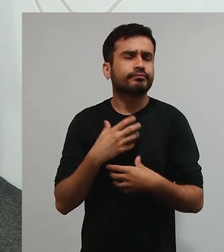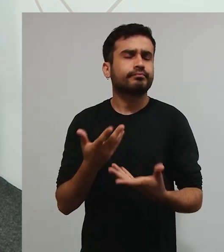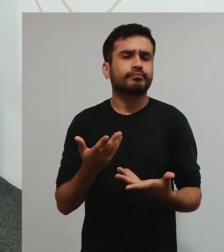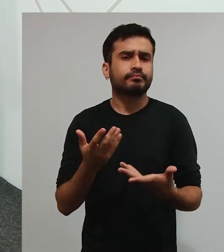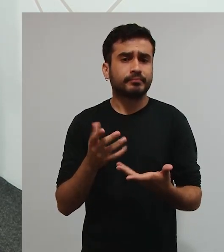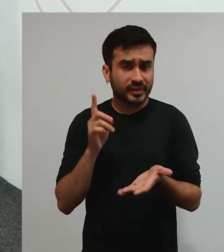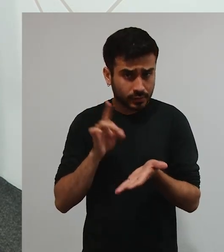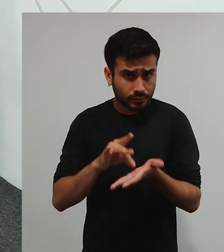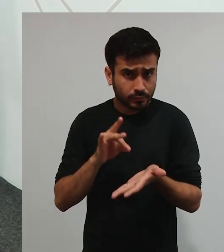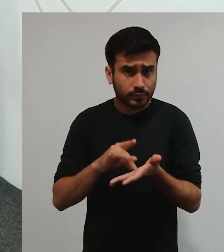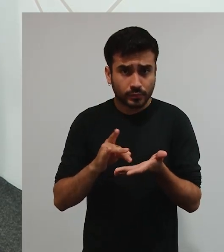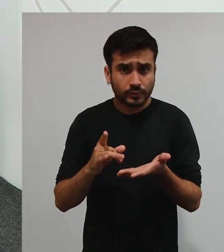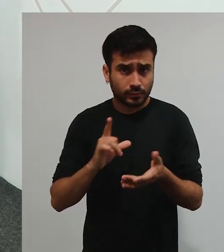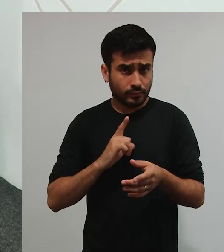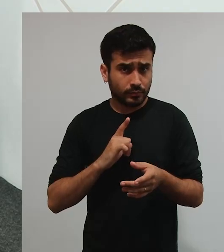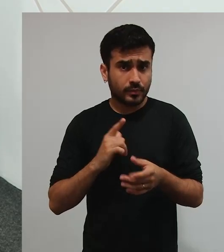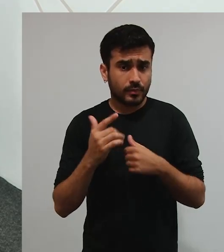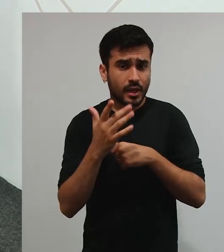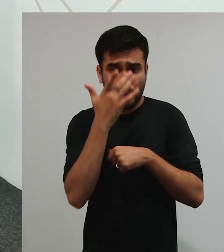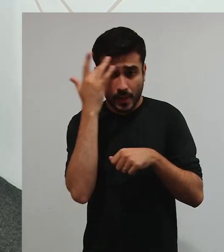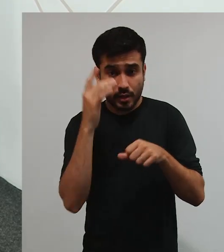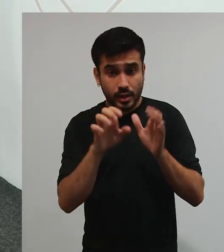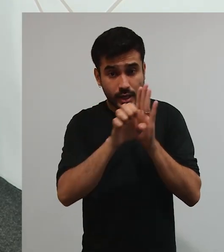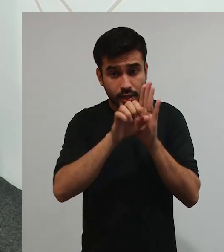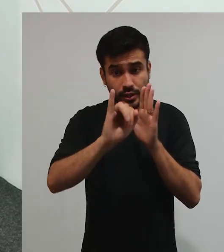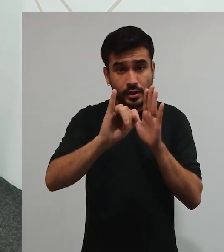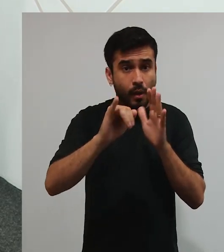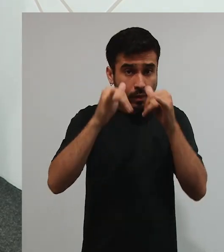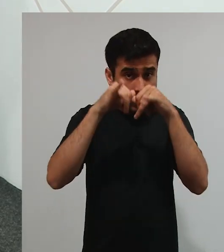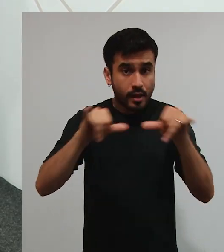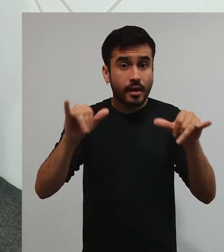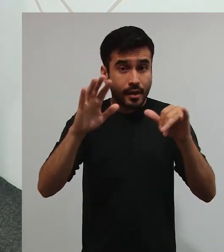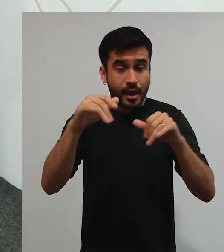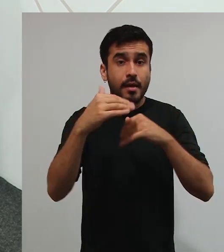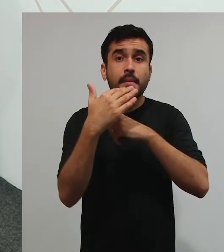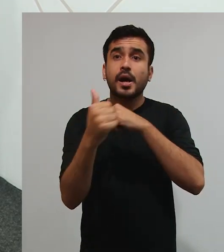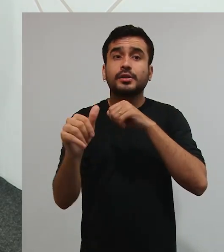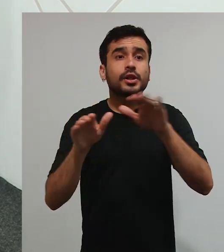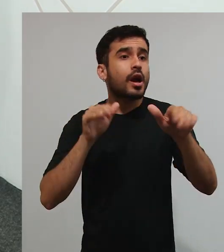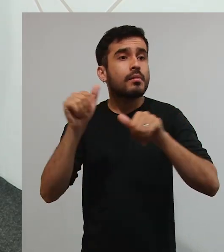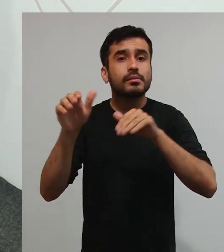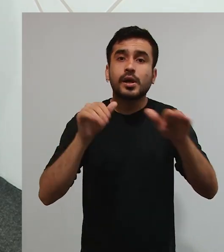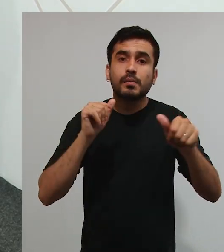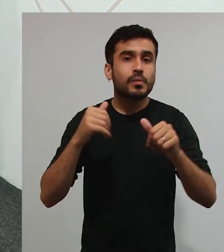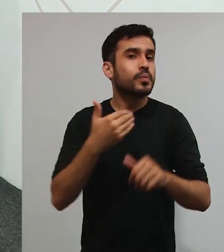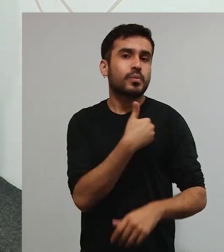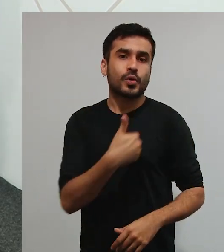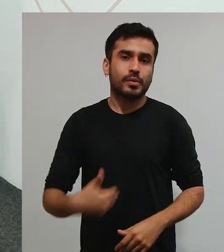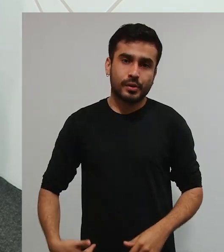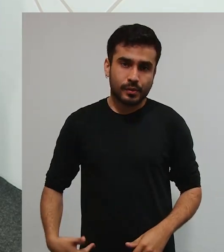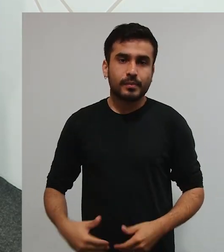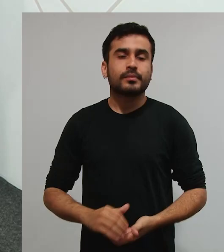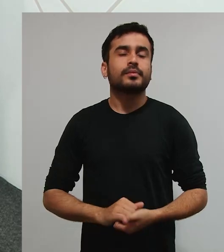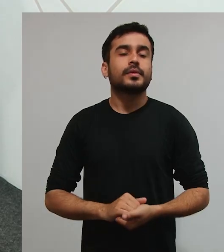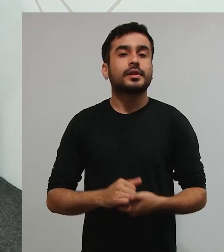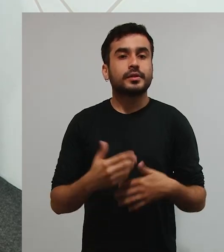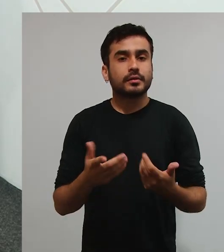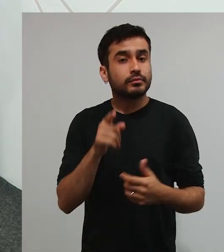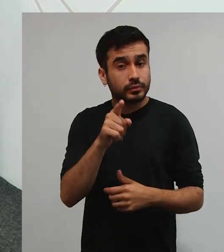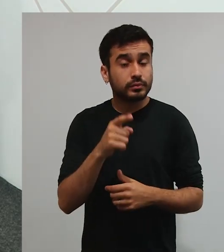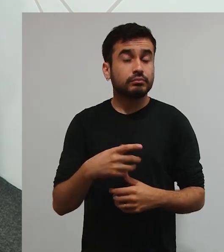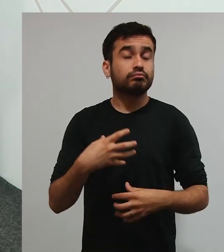amorosa. E aí, como que você seguiu esse caminho, então? Esse foi o seu chamado, né? Você estava ali